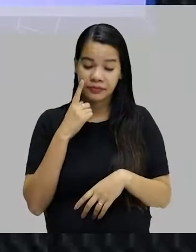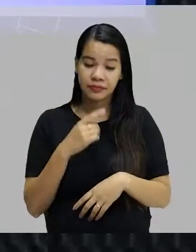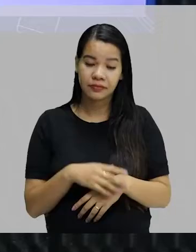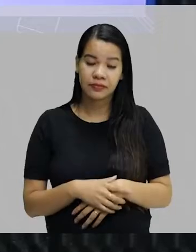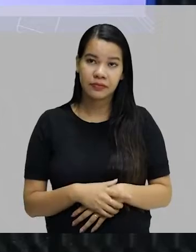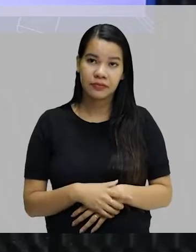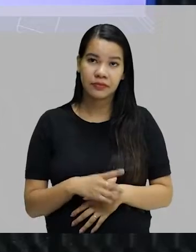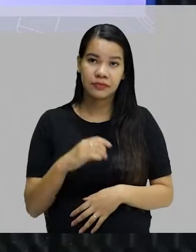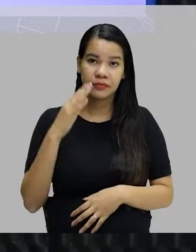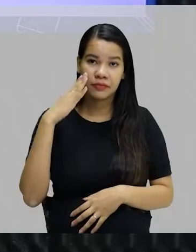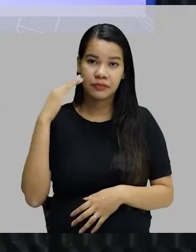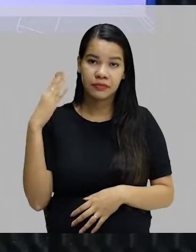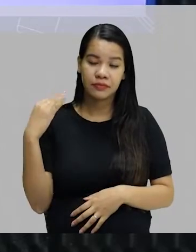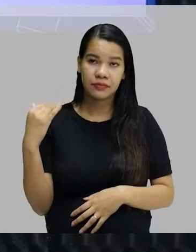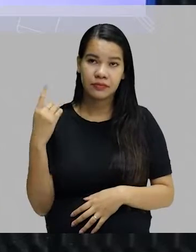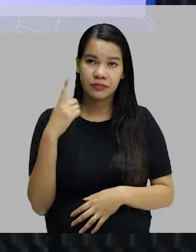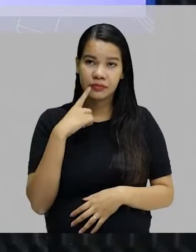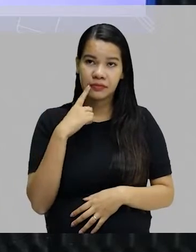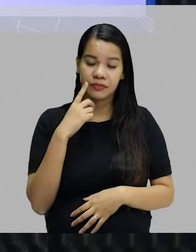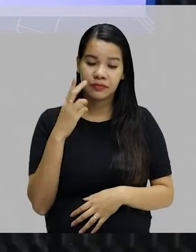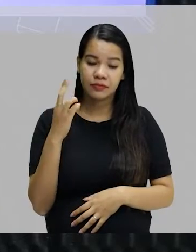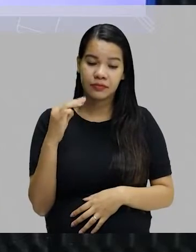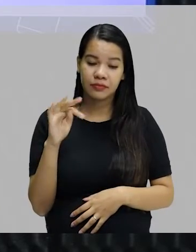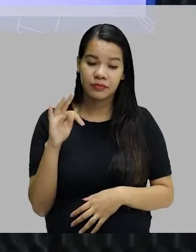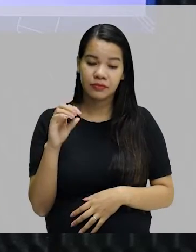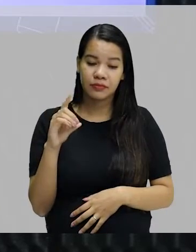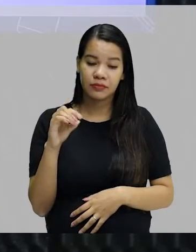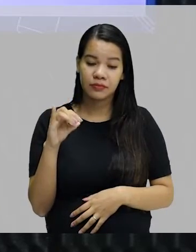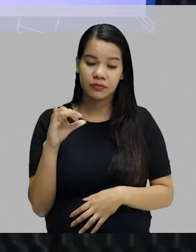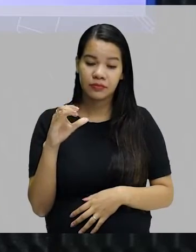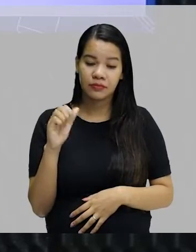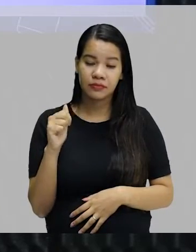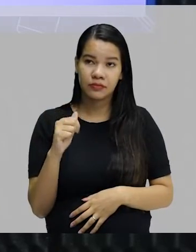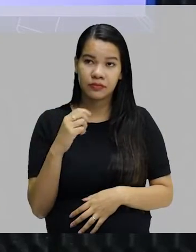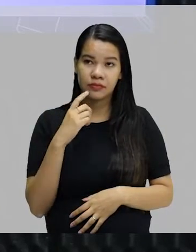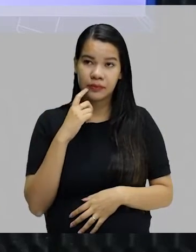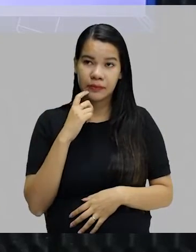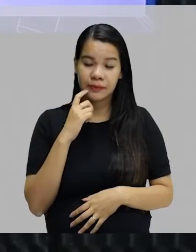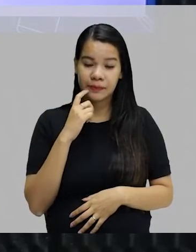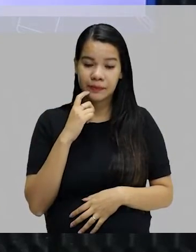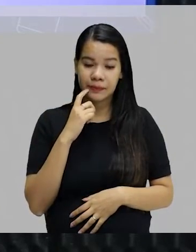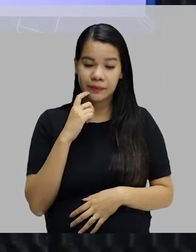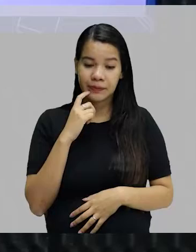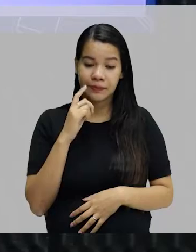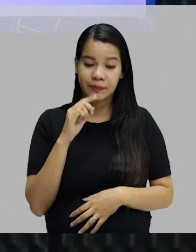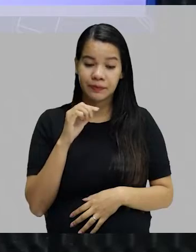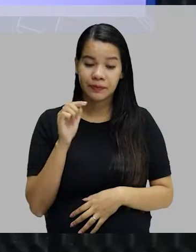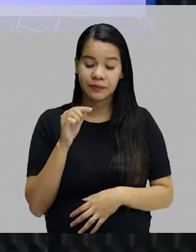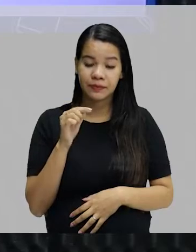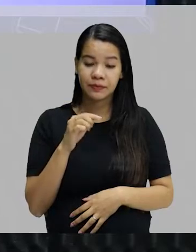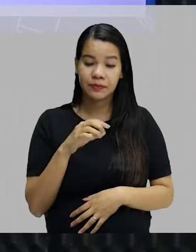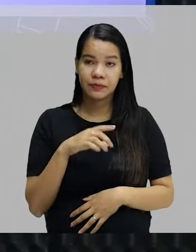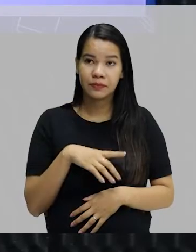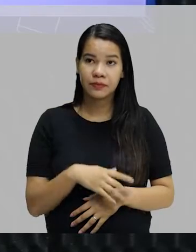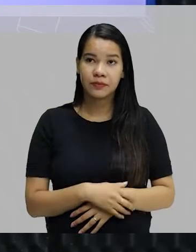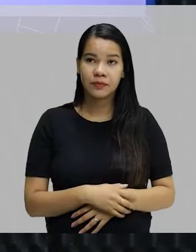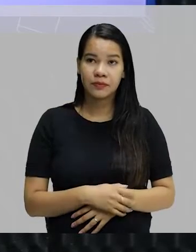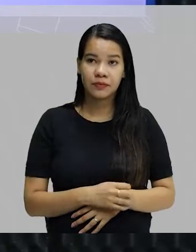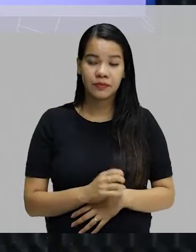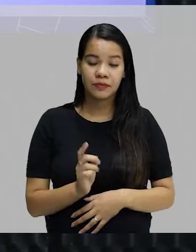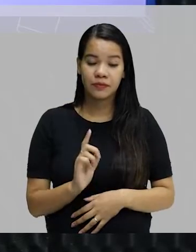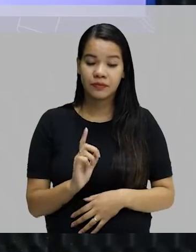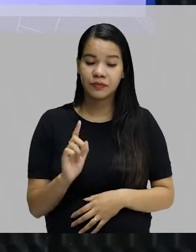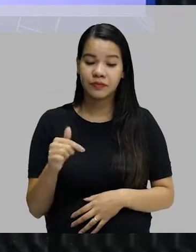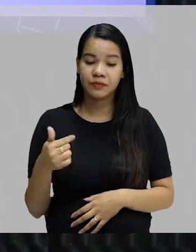a famosa dúvida metódica ou ceticismo metodológico, isso é de Descartes, não é do nosso